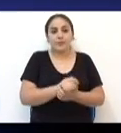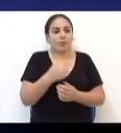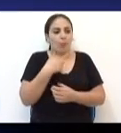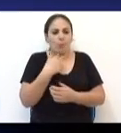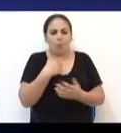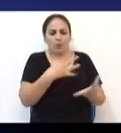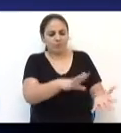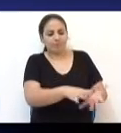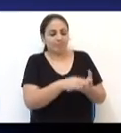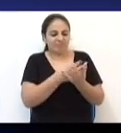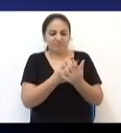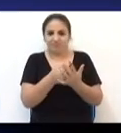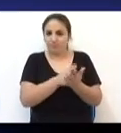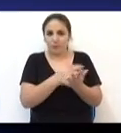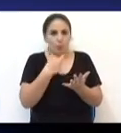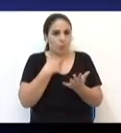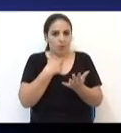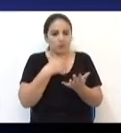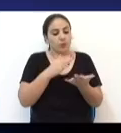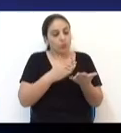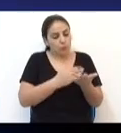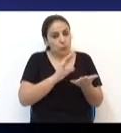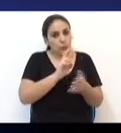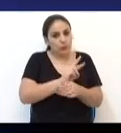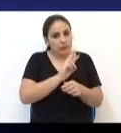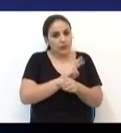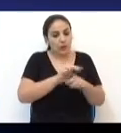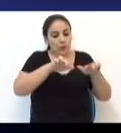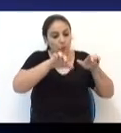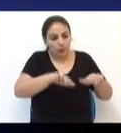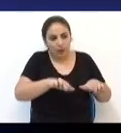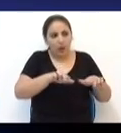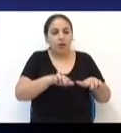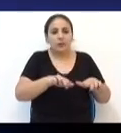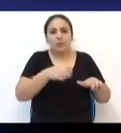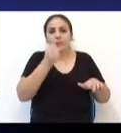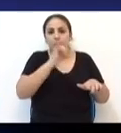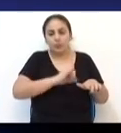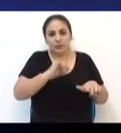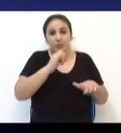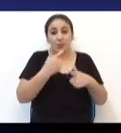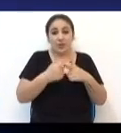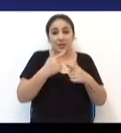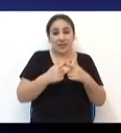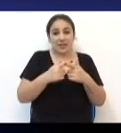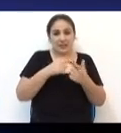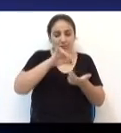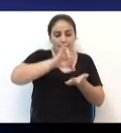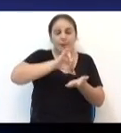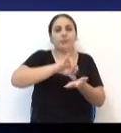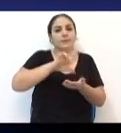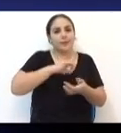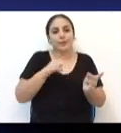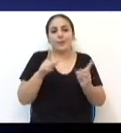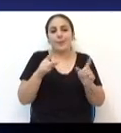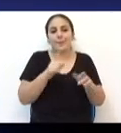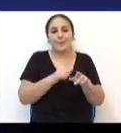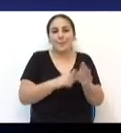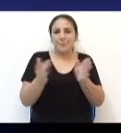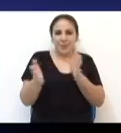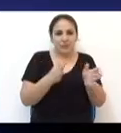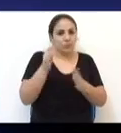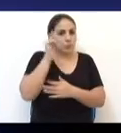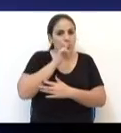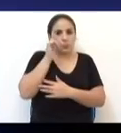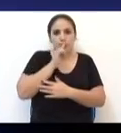pode ser manuseado de qualquer forma e o ambiente para ele é muito importante. Na praça, teve períodos que a gente não